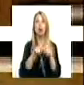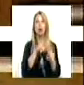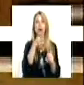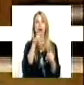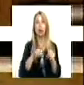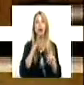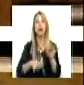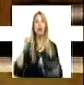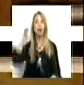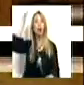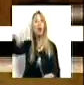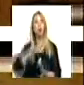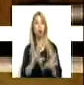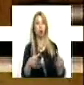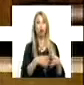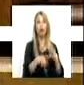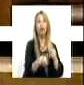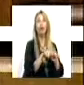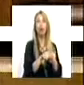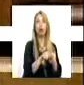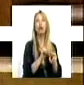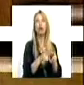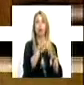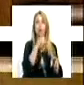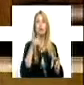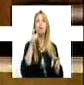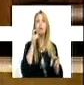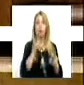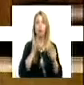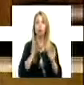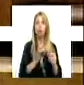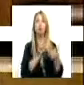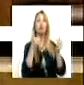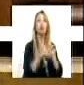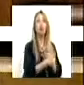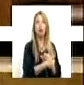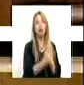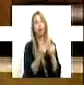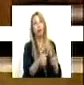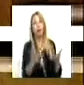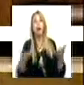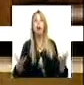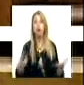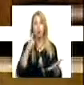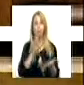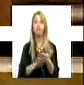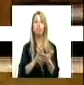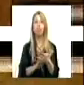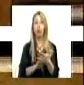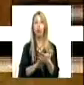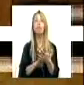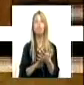da República às forças políticas que se comprometeram com mudança, tem, pois, adequadamente